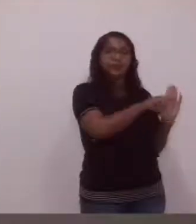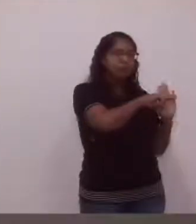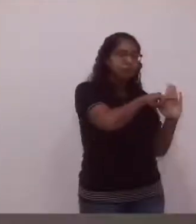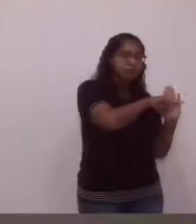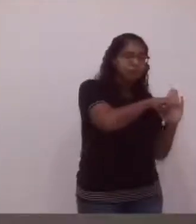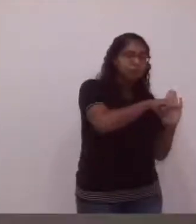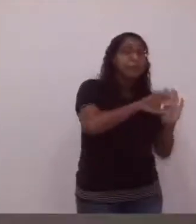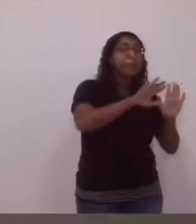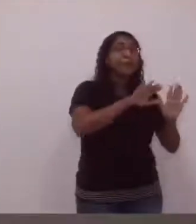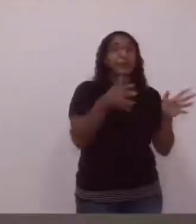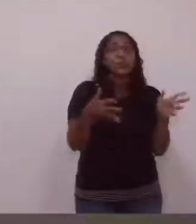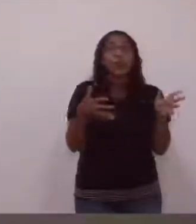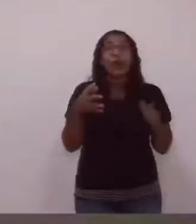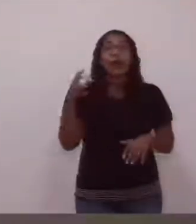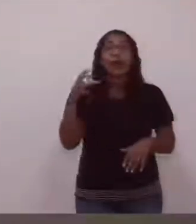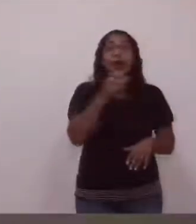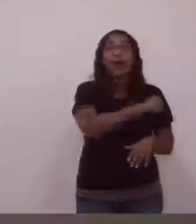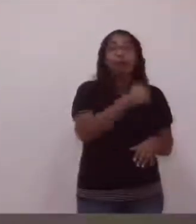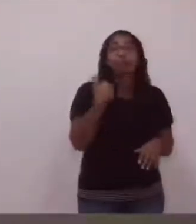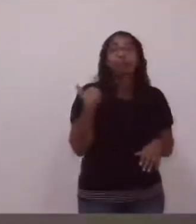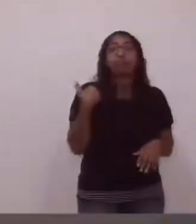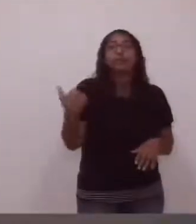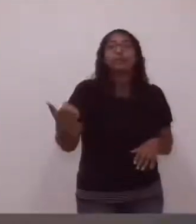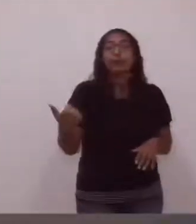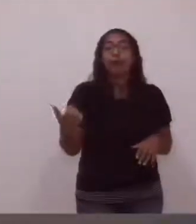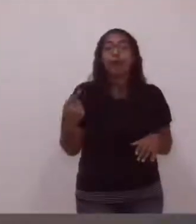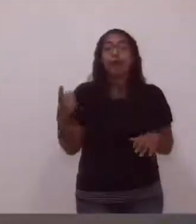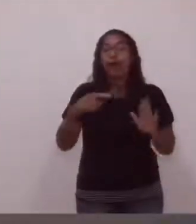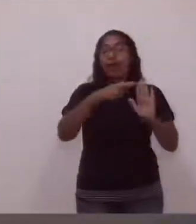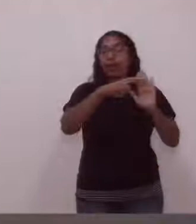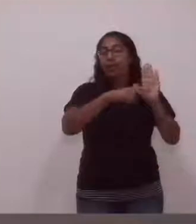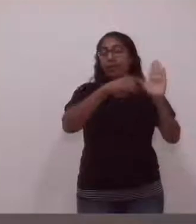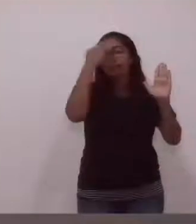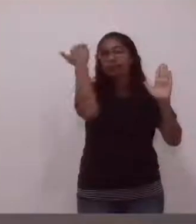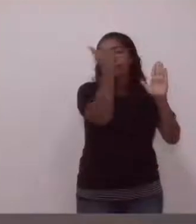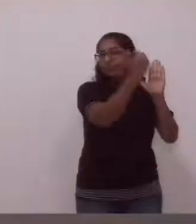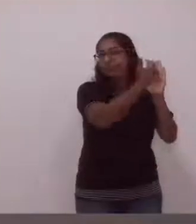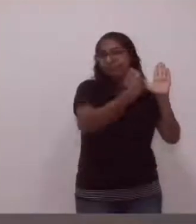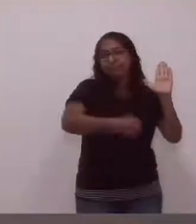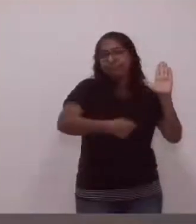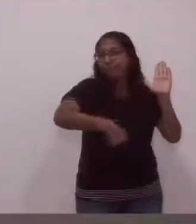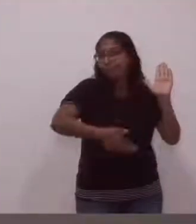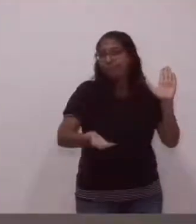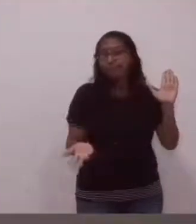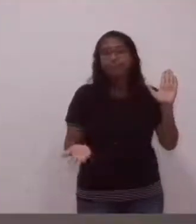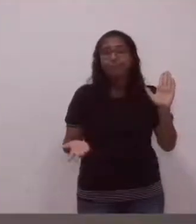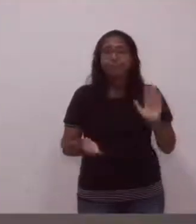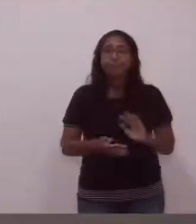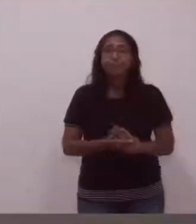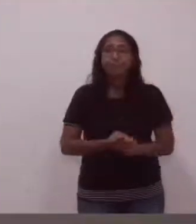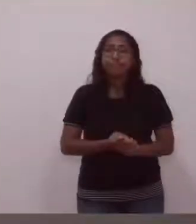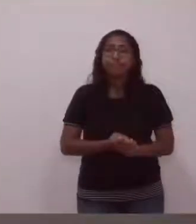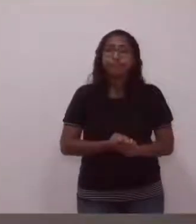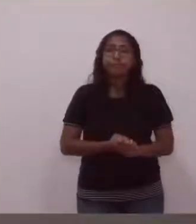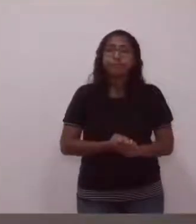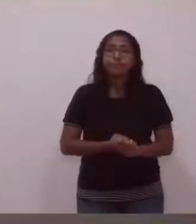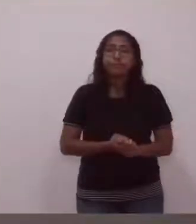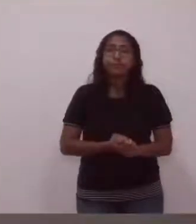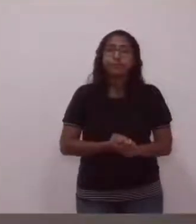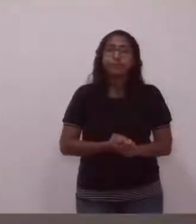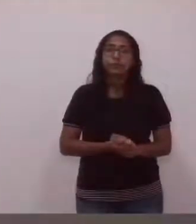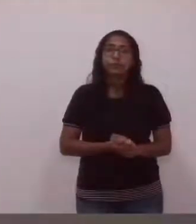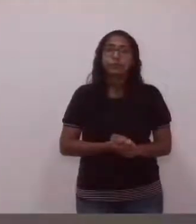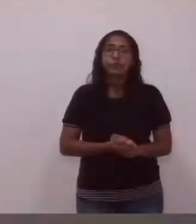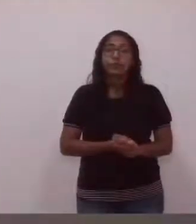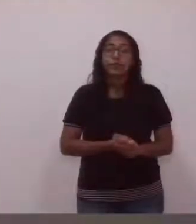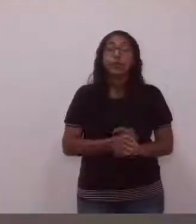que em regime de urgência também o regimento exige essas situações. E o que nós